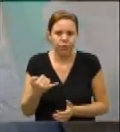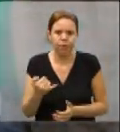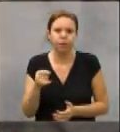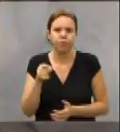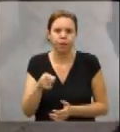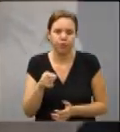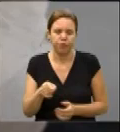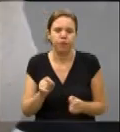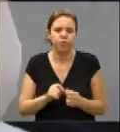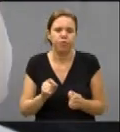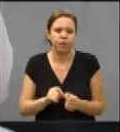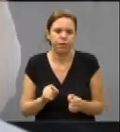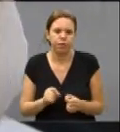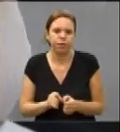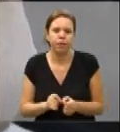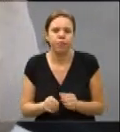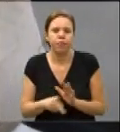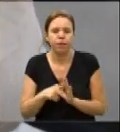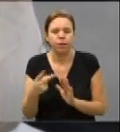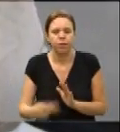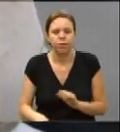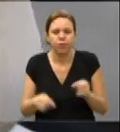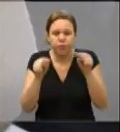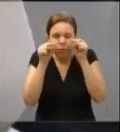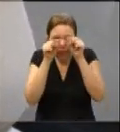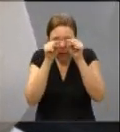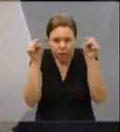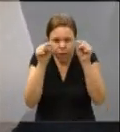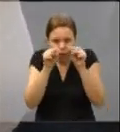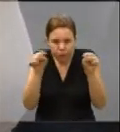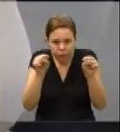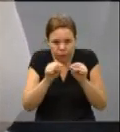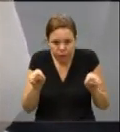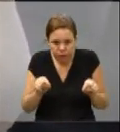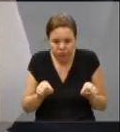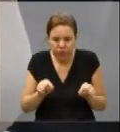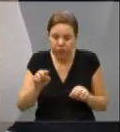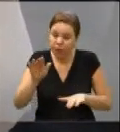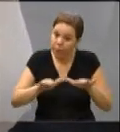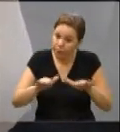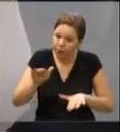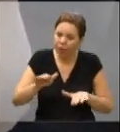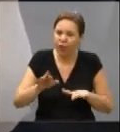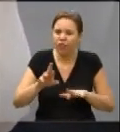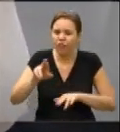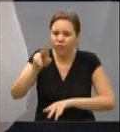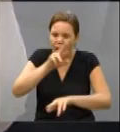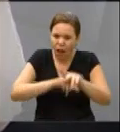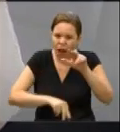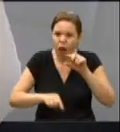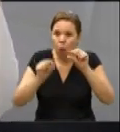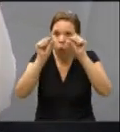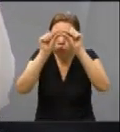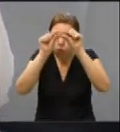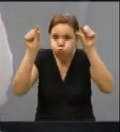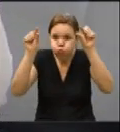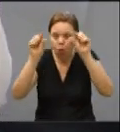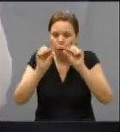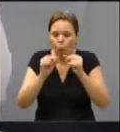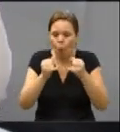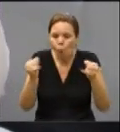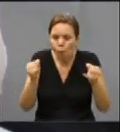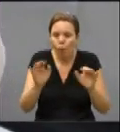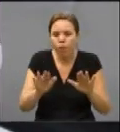usa para fazer especificamente traço. Então, o traço ele tem variações de espessura, então a gente tem que simular elas com